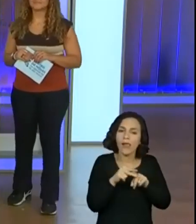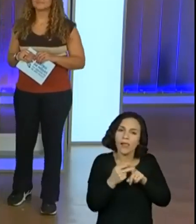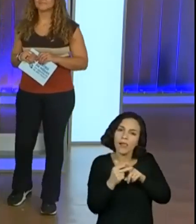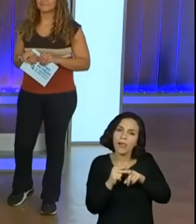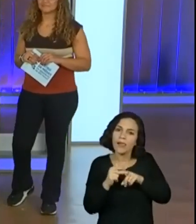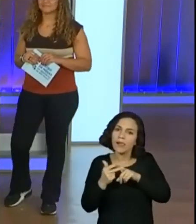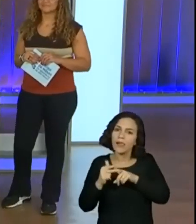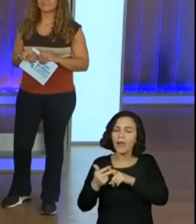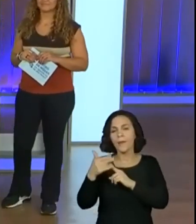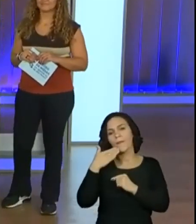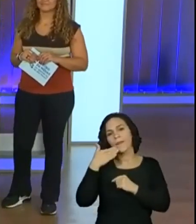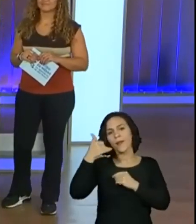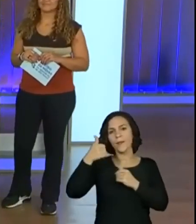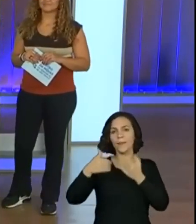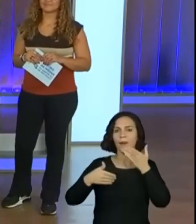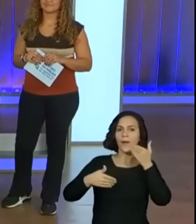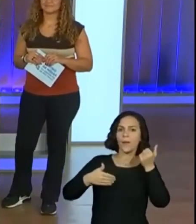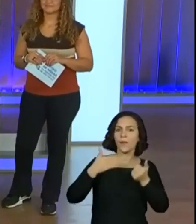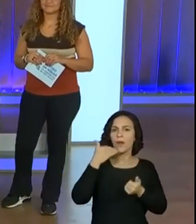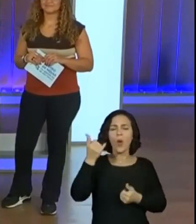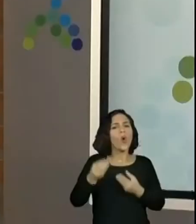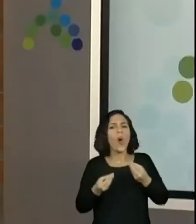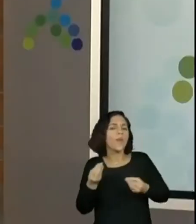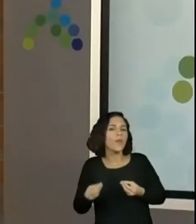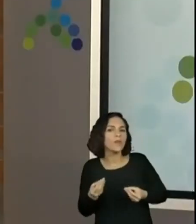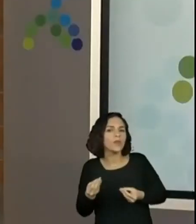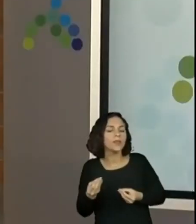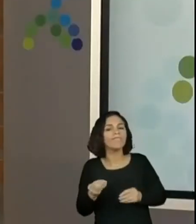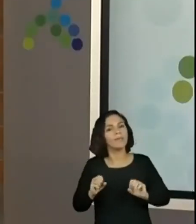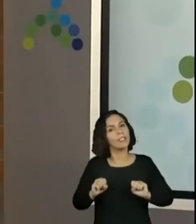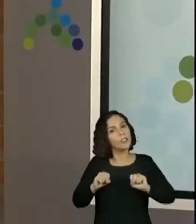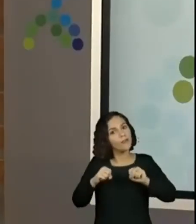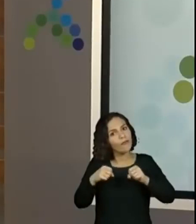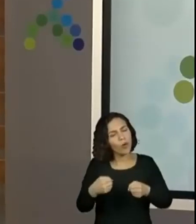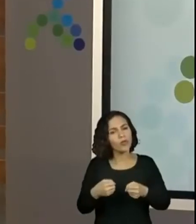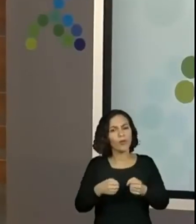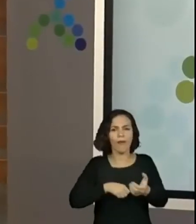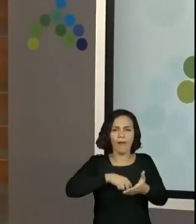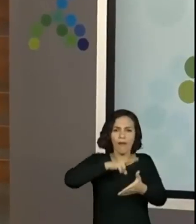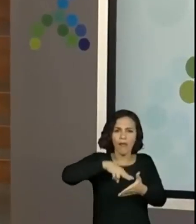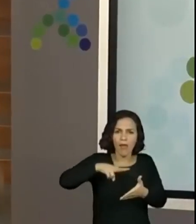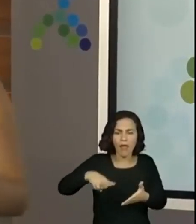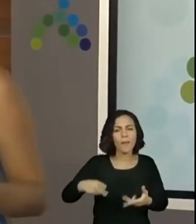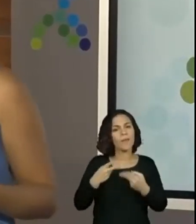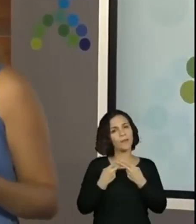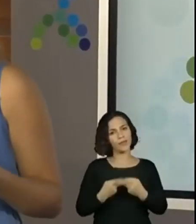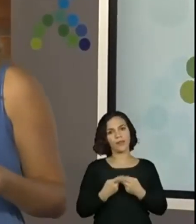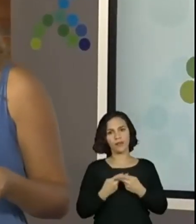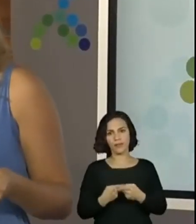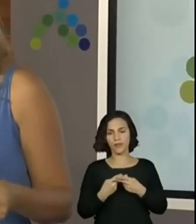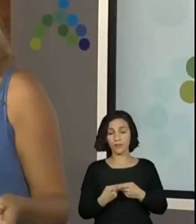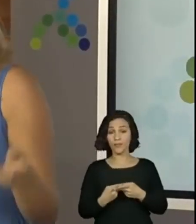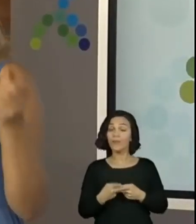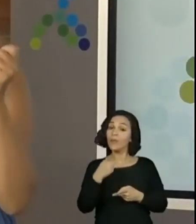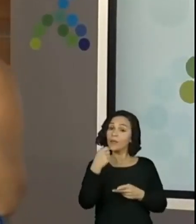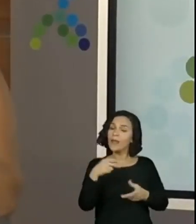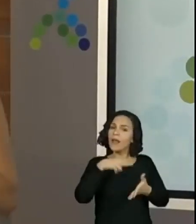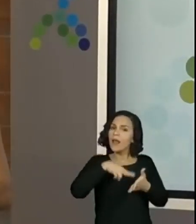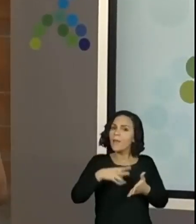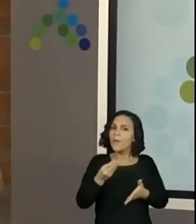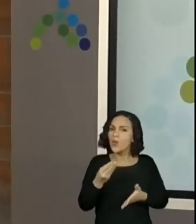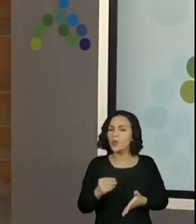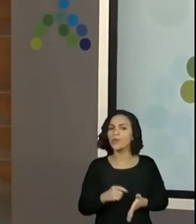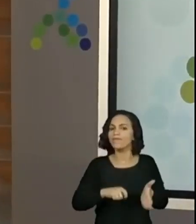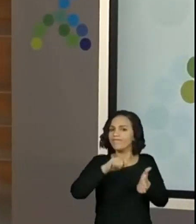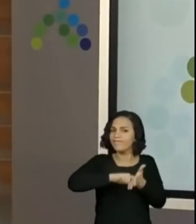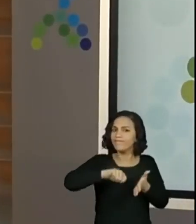é possível. E como que a gente melhora? Com muita dedicação e paciência. Dedicação em ler bastante,